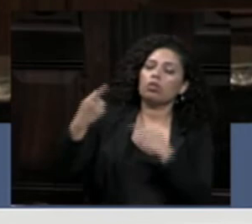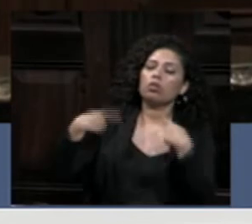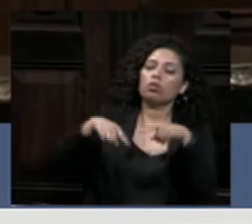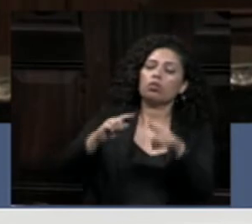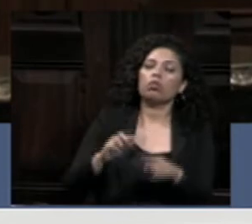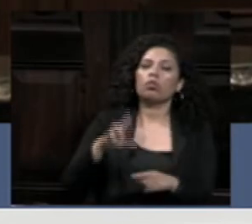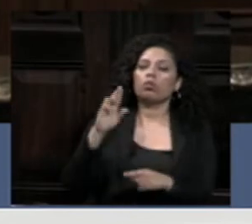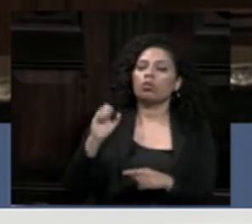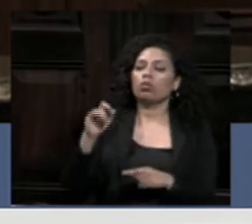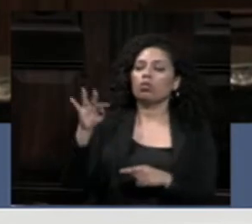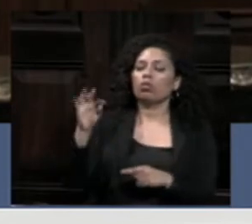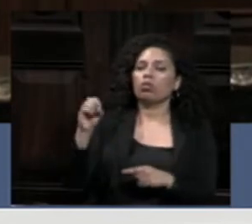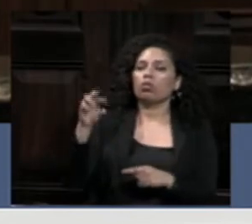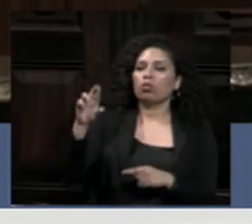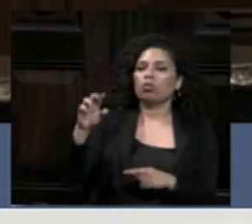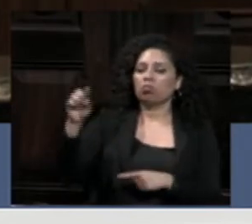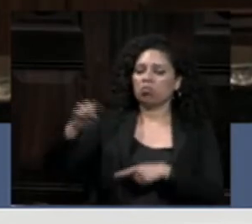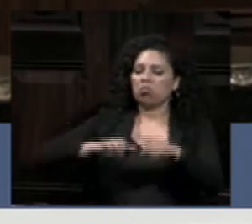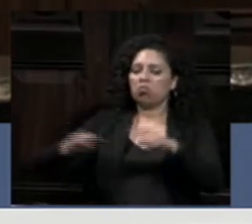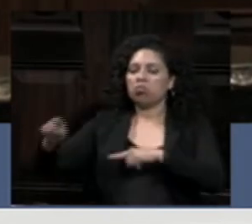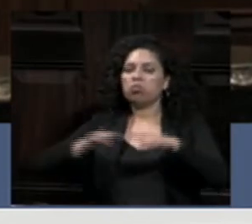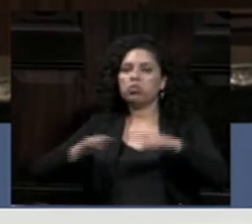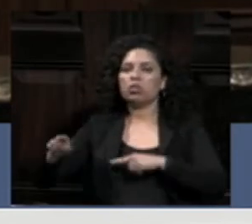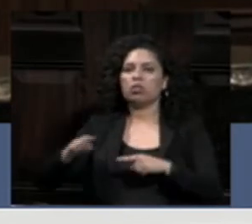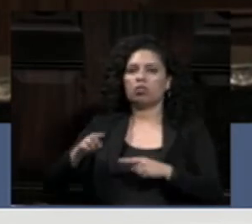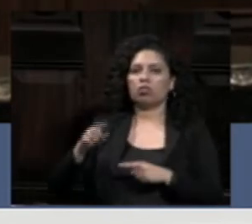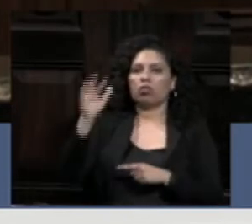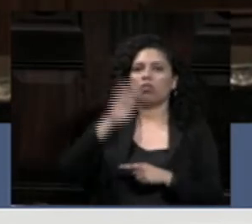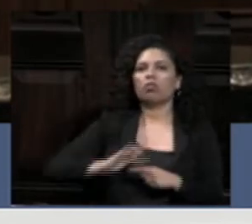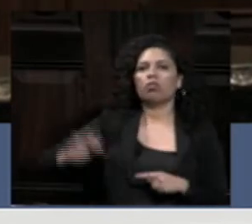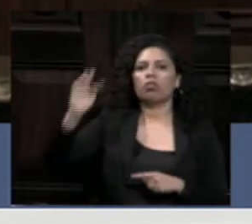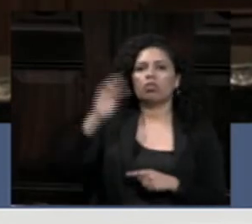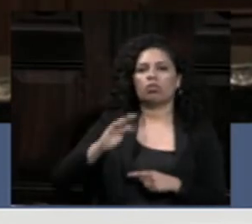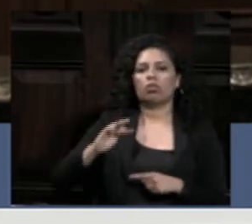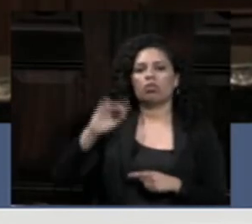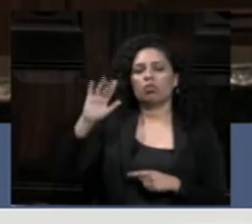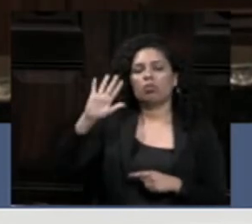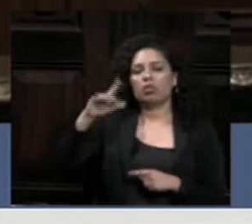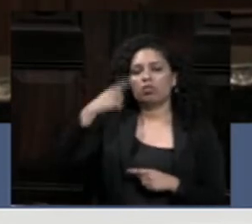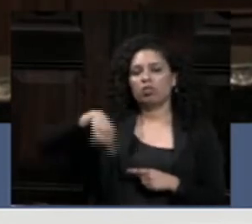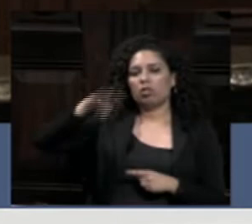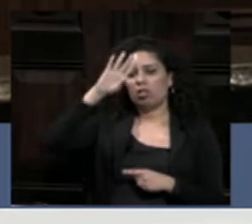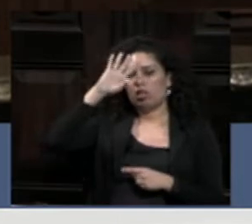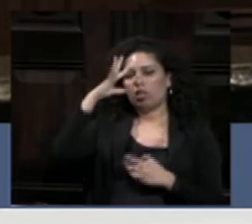Nós não podemos admitir, sob hipótese alguma, que o patrimônio